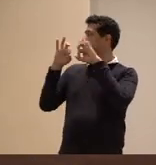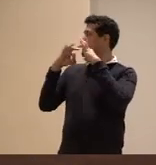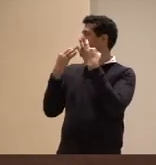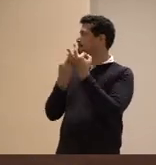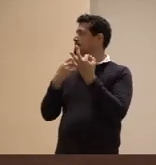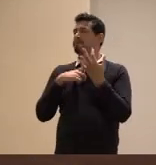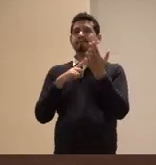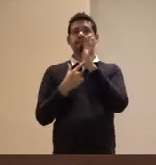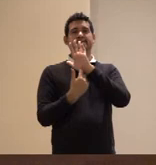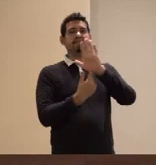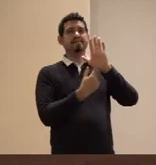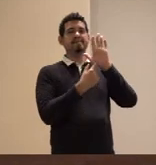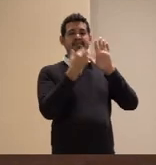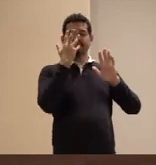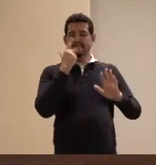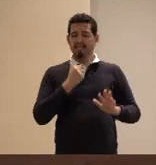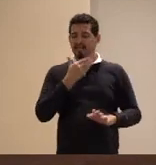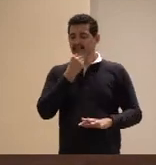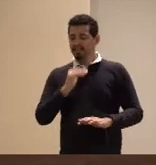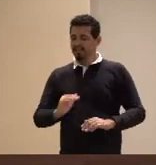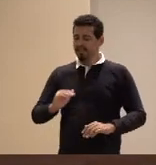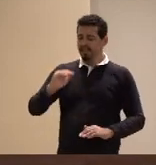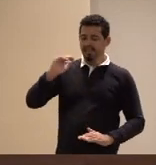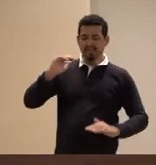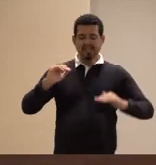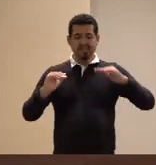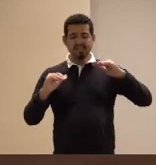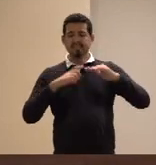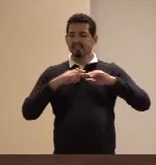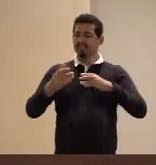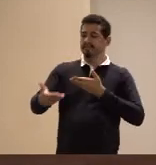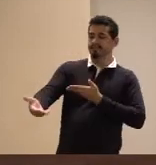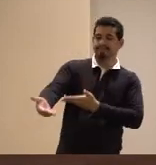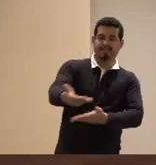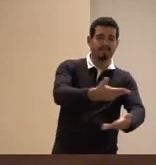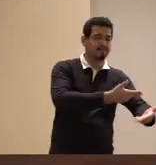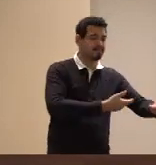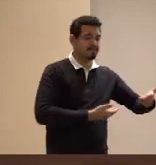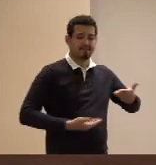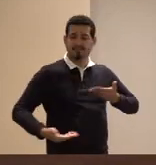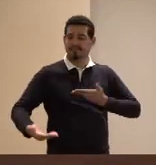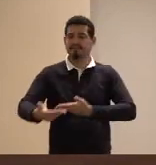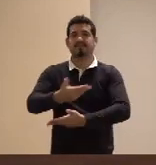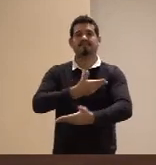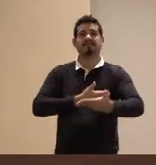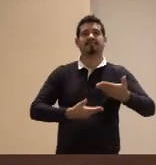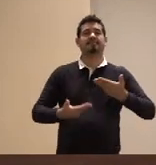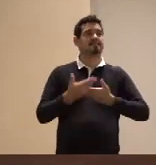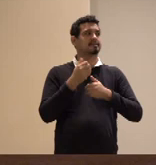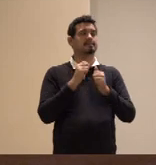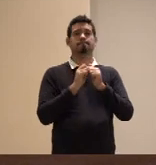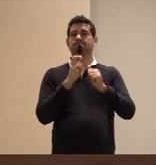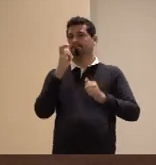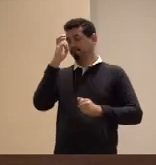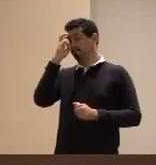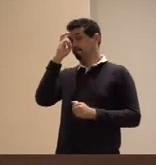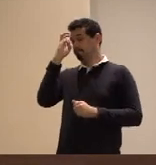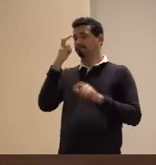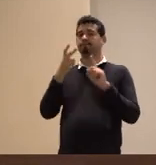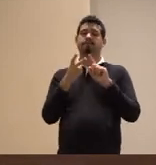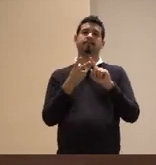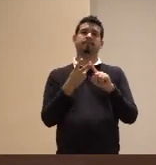essa dimensão para meninos e meninas. Um ciclo, uma maturação da sua inteligência, da